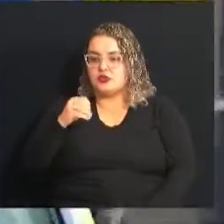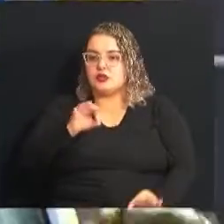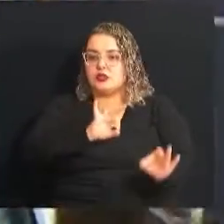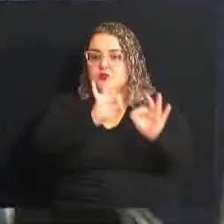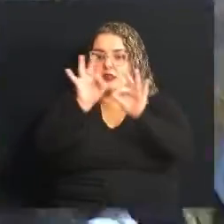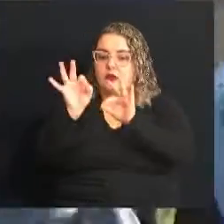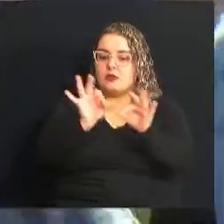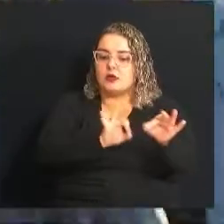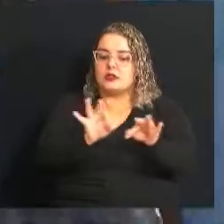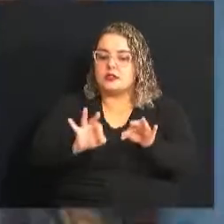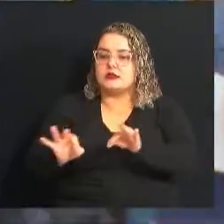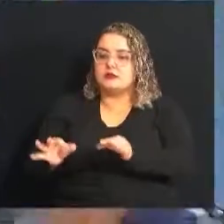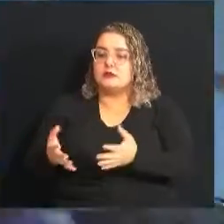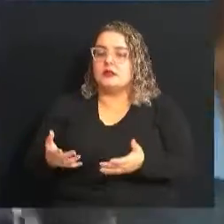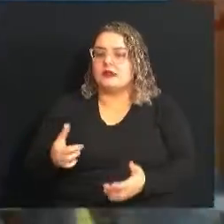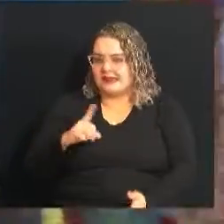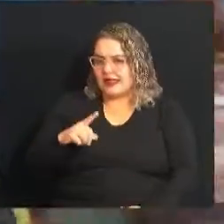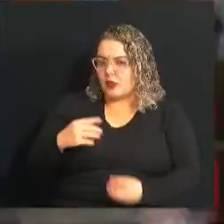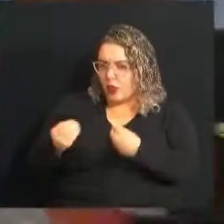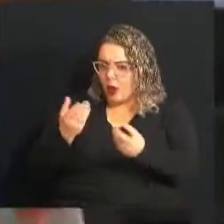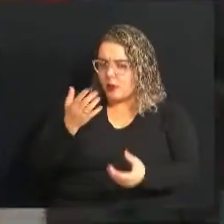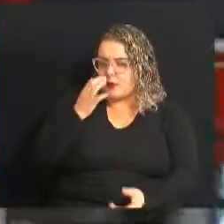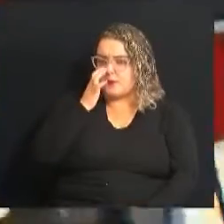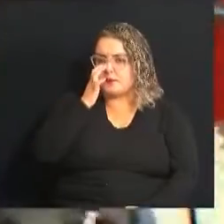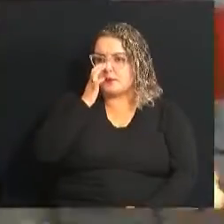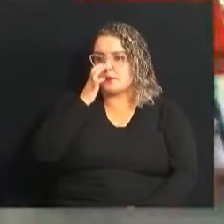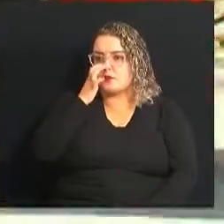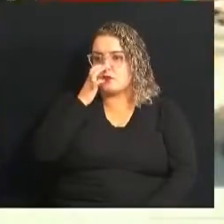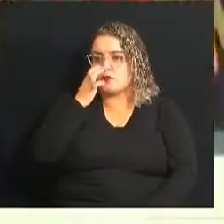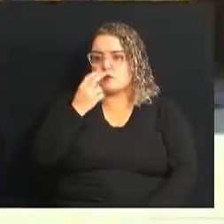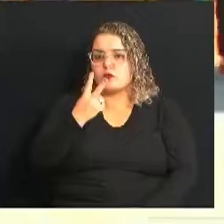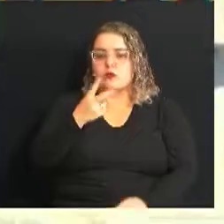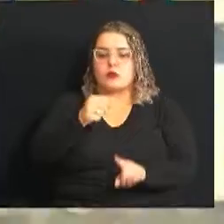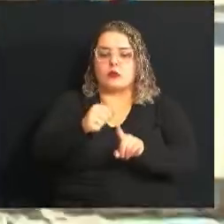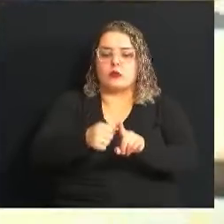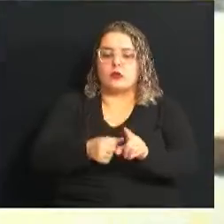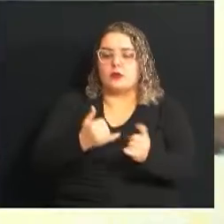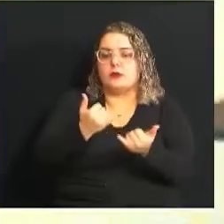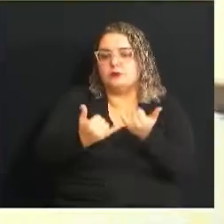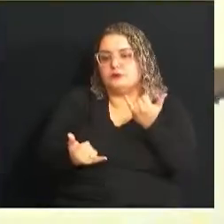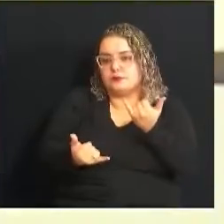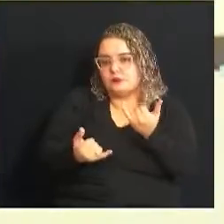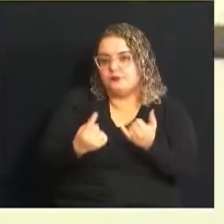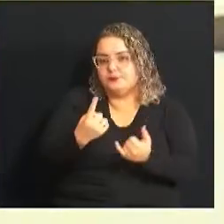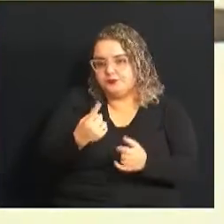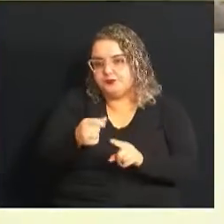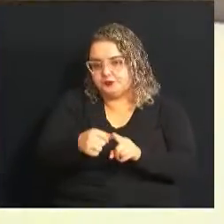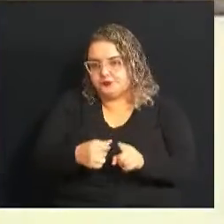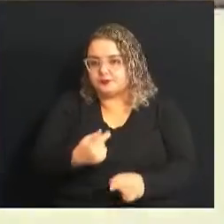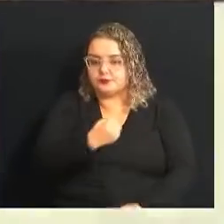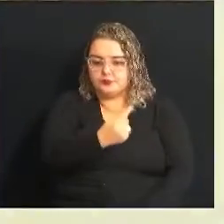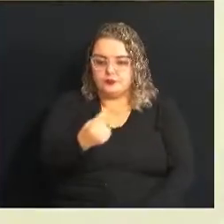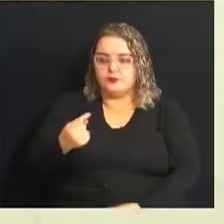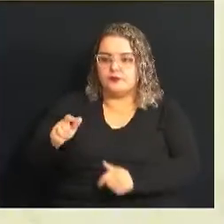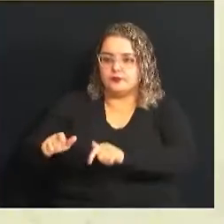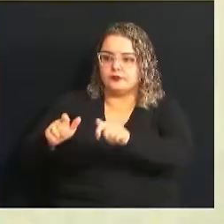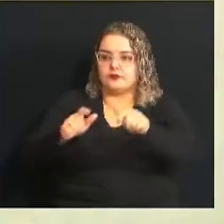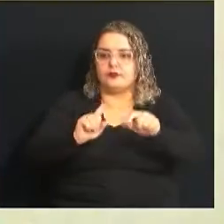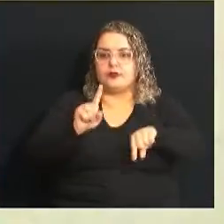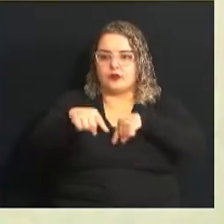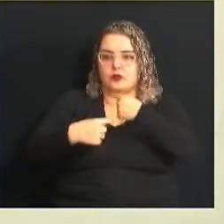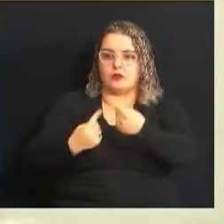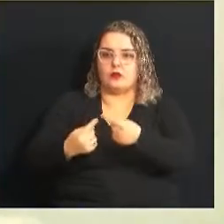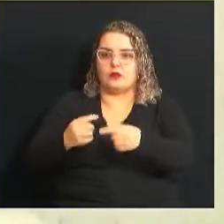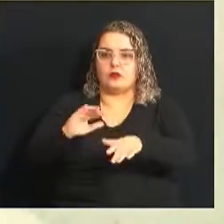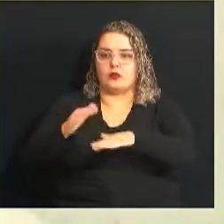esse planejamento, tem como? Então são 2 meses e meio em cada local. E o próximo